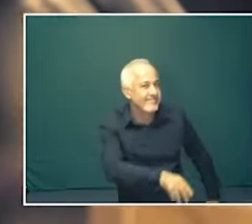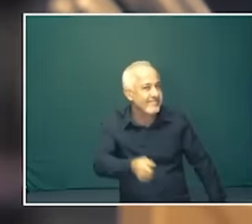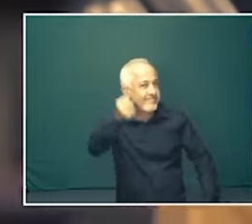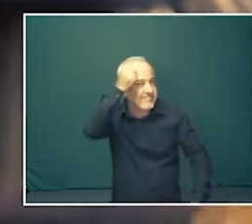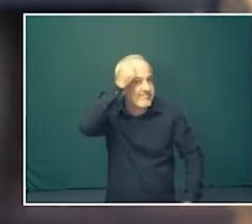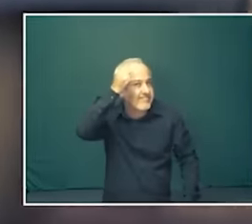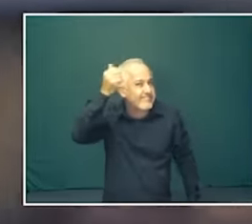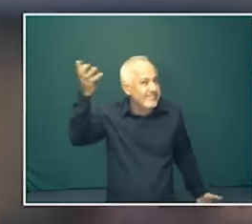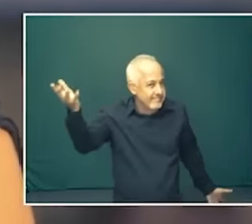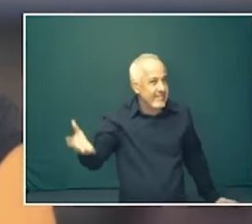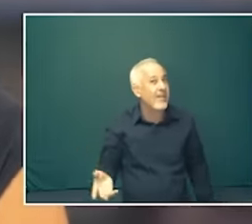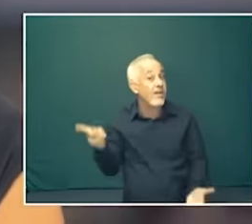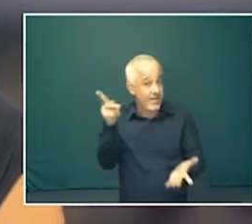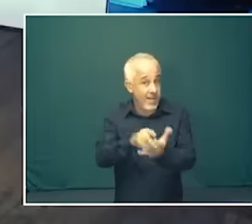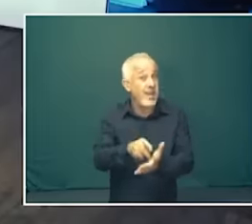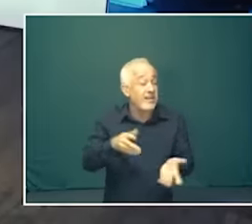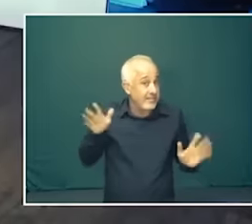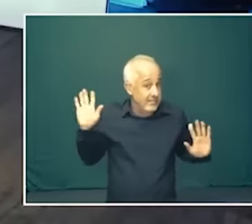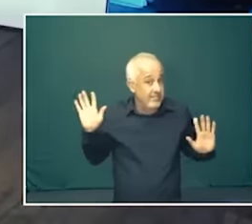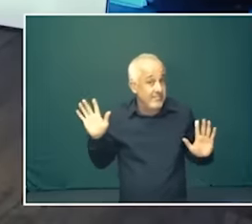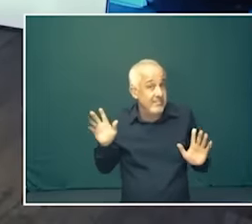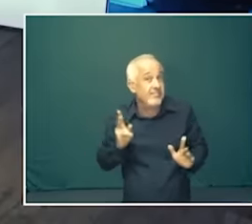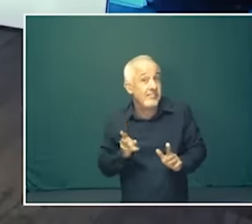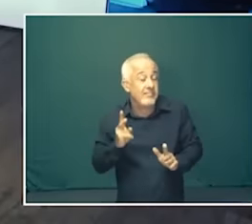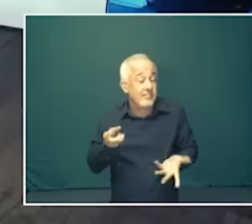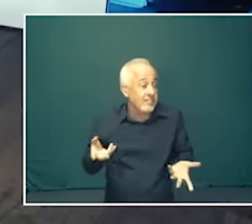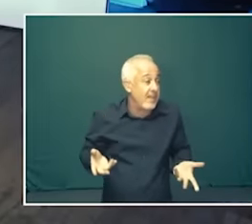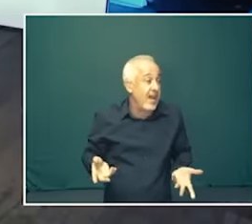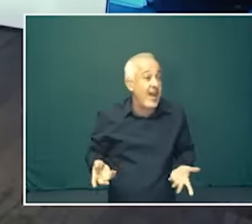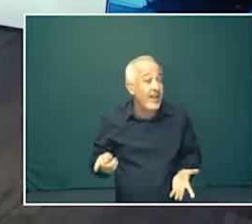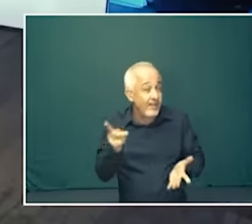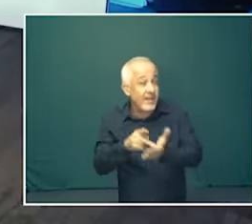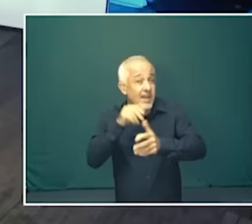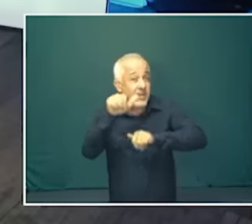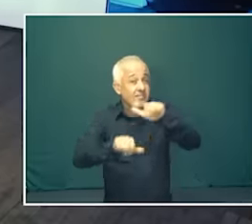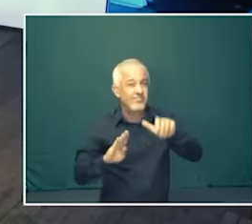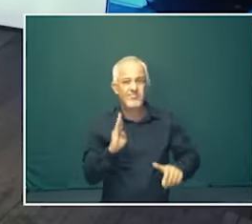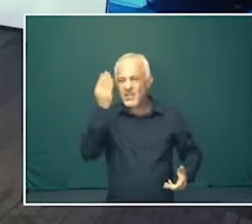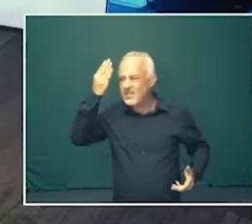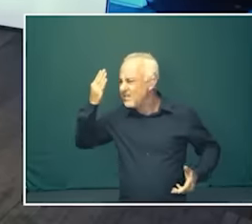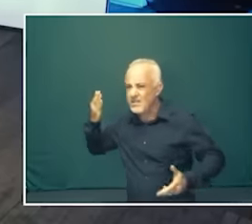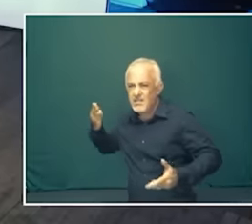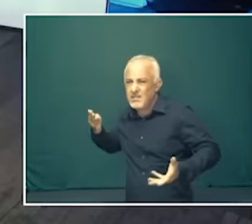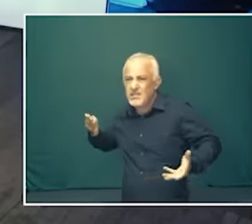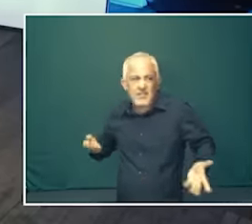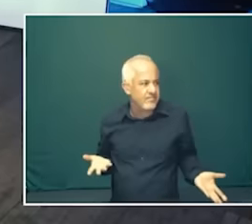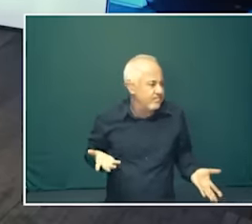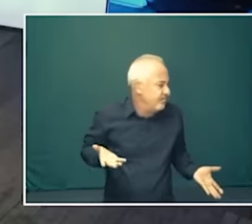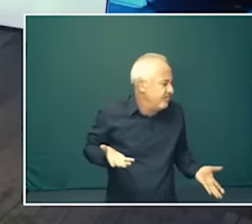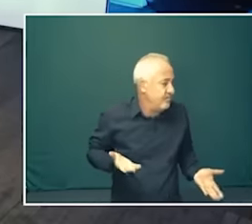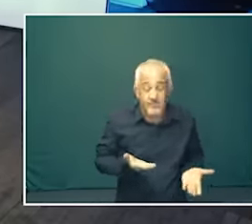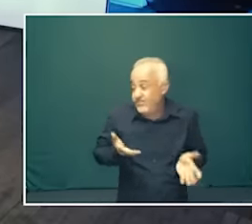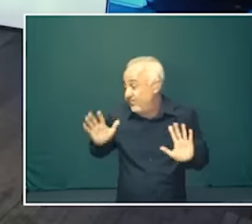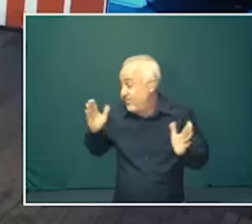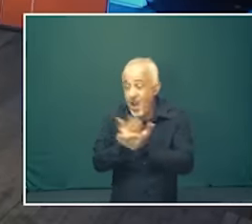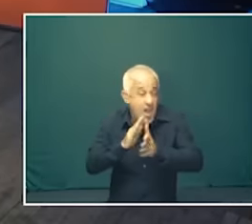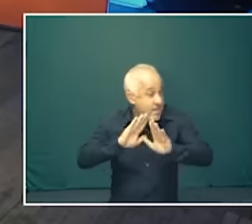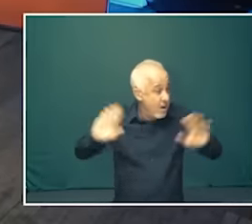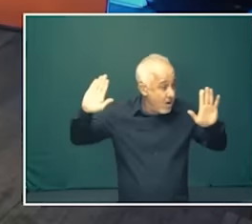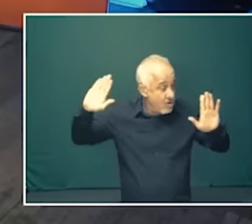chorar. Foi tudo sincero enquanto durou. O que era verdade virou falsidade. Perdeu sentido e